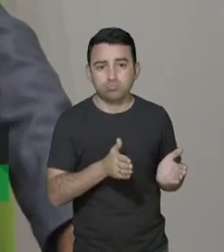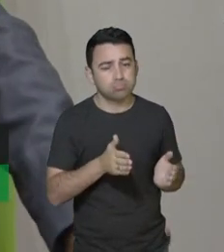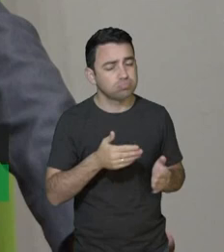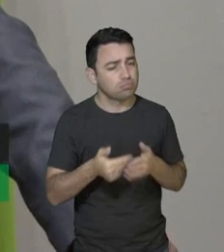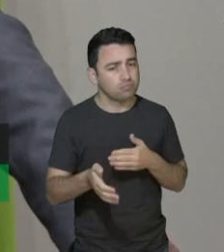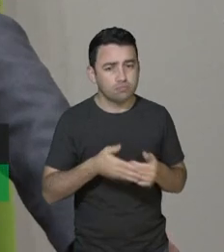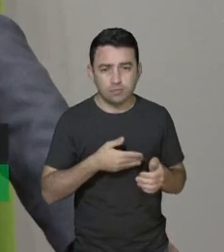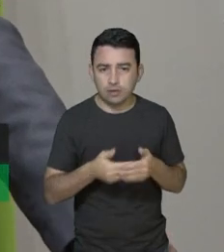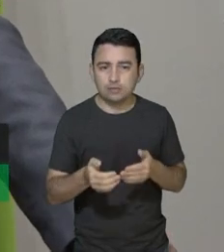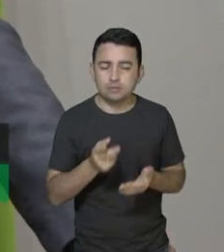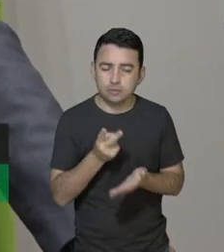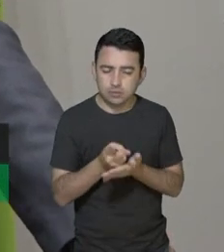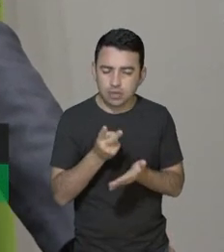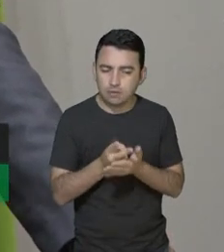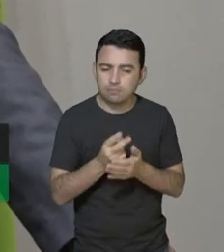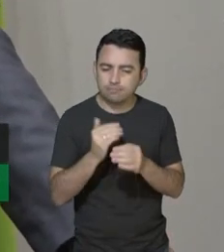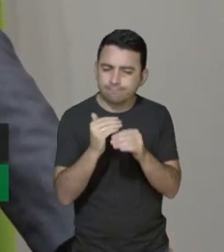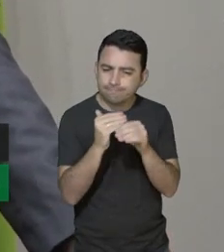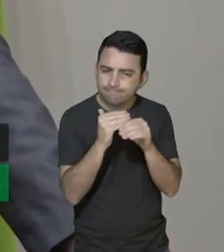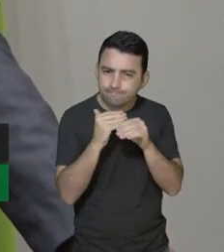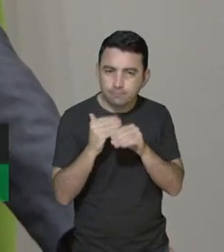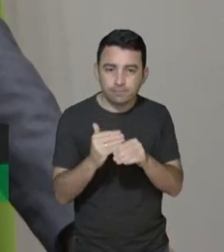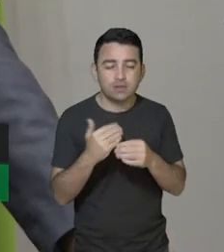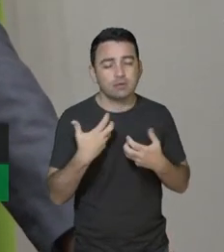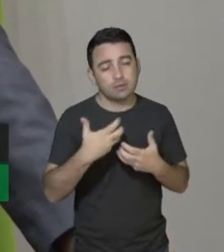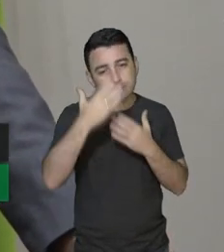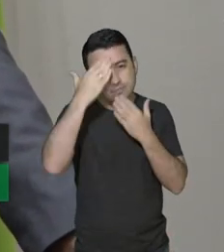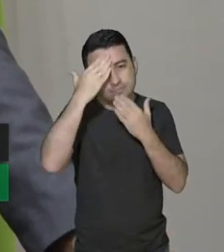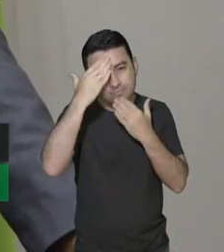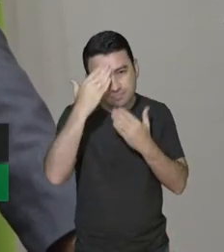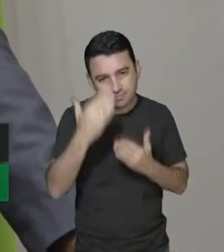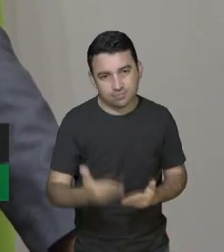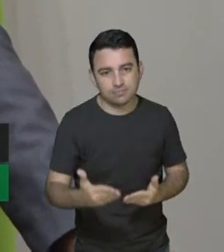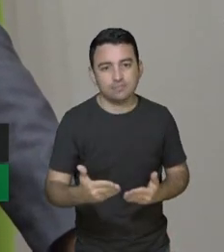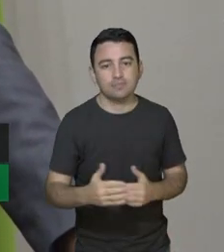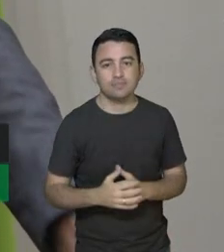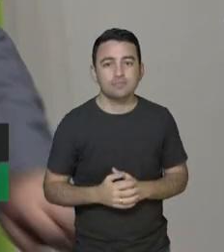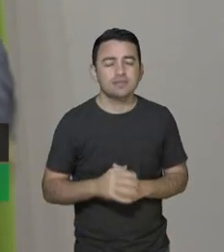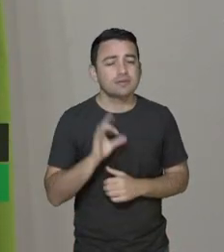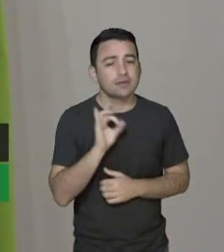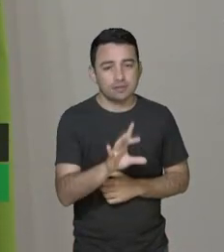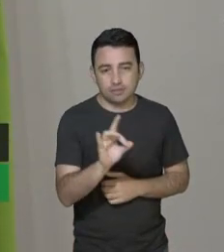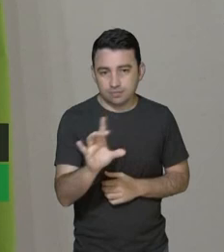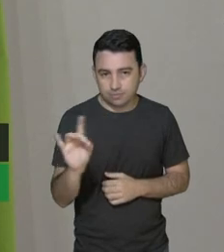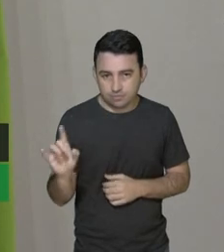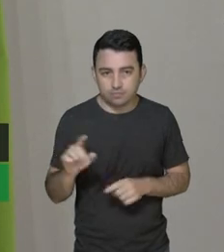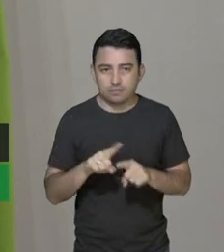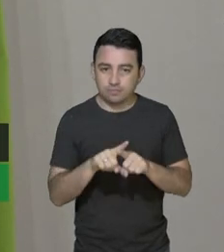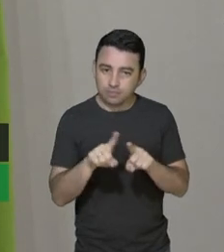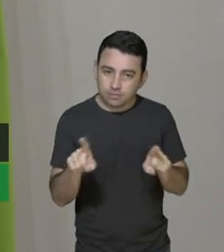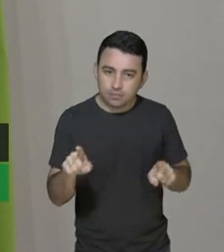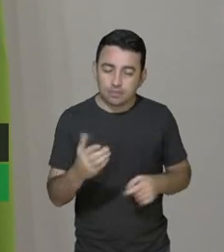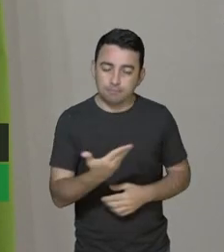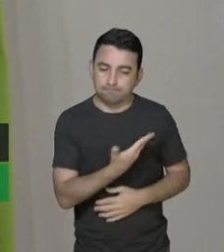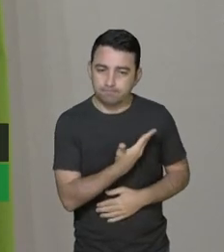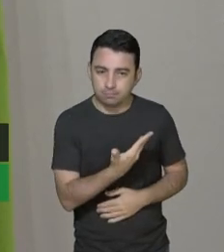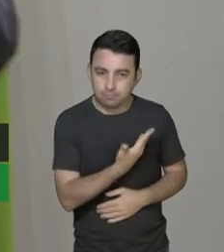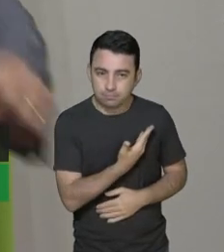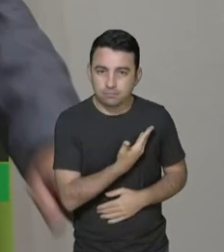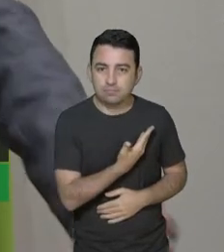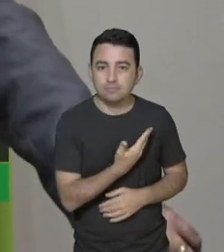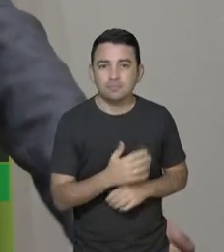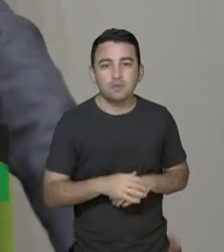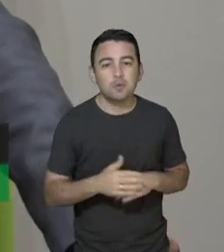mas mantendo a coerência. Então, eu quero agradecer a cada um dos meus colegas, e, aliás, hoje